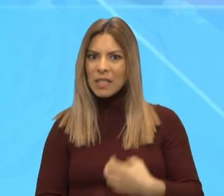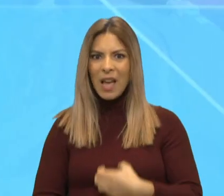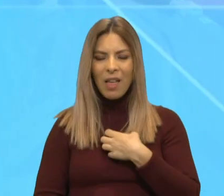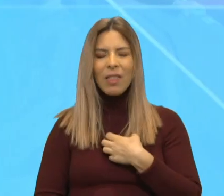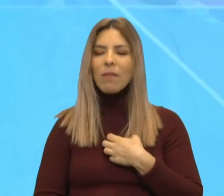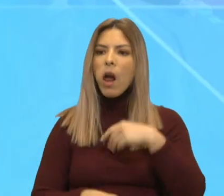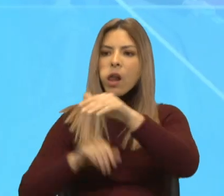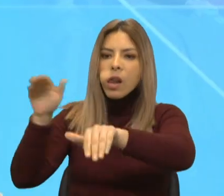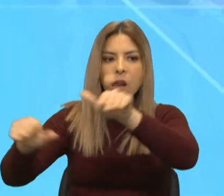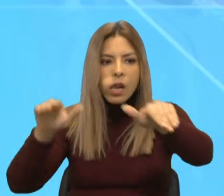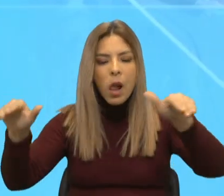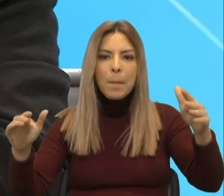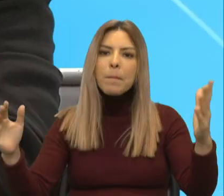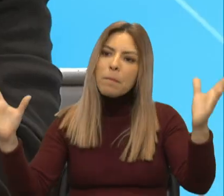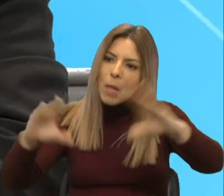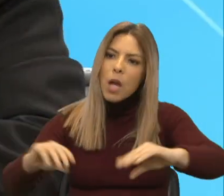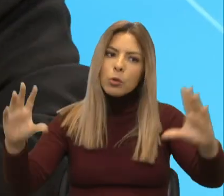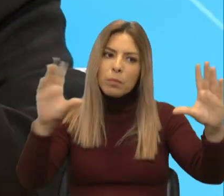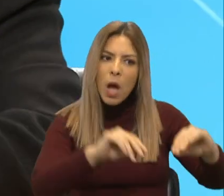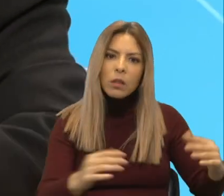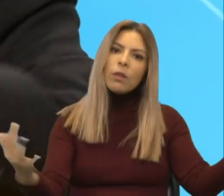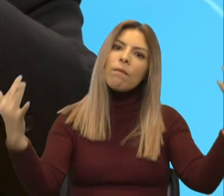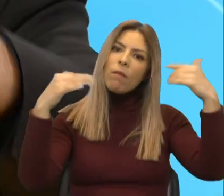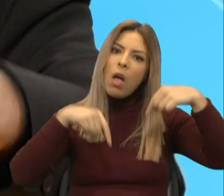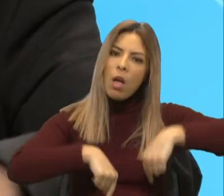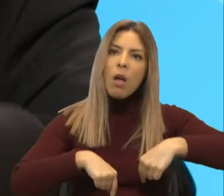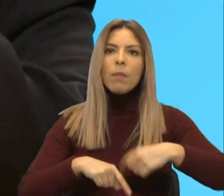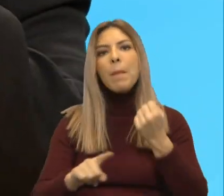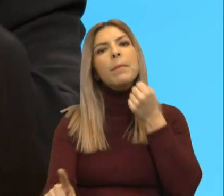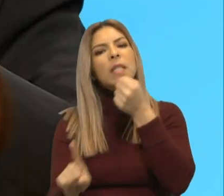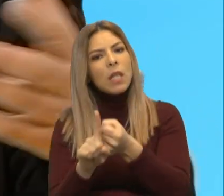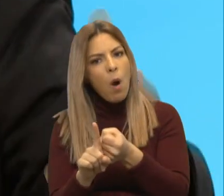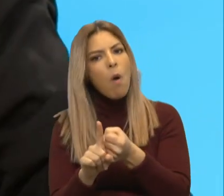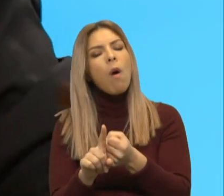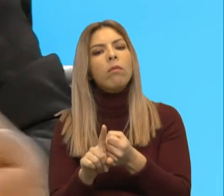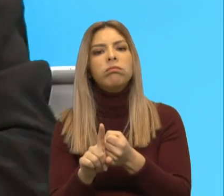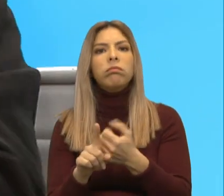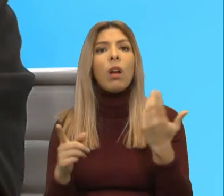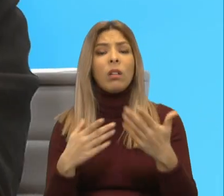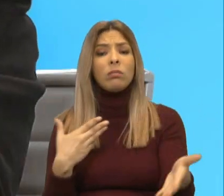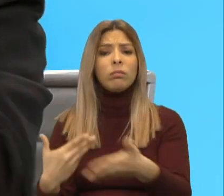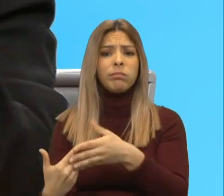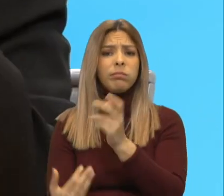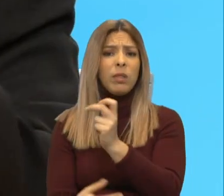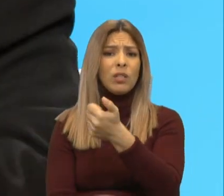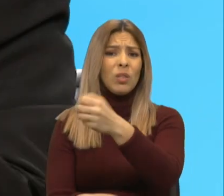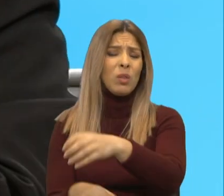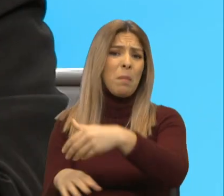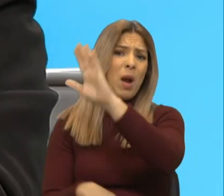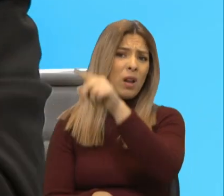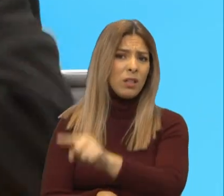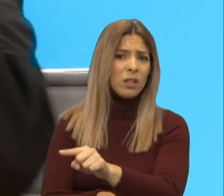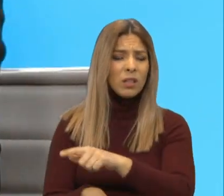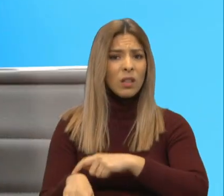boa resposta e hoje foi possível colocar missionários em missões que já estão encerradas há mais de 50 anos, ainda do tempo colonial.